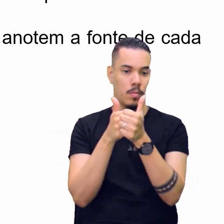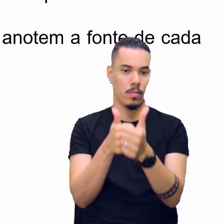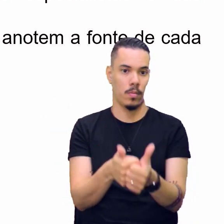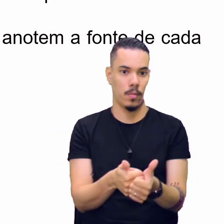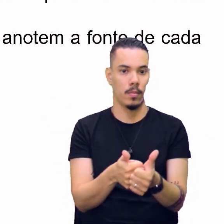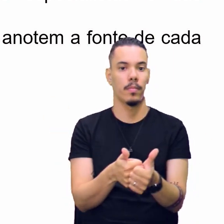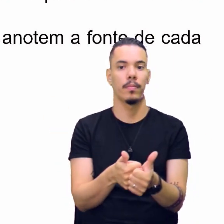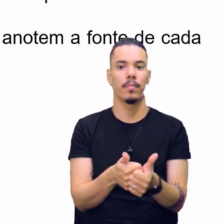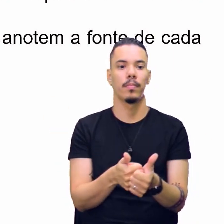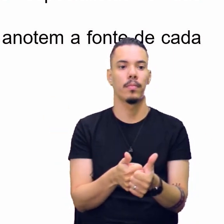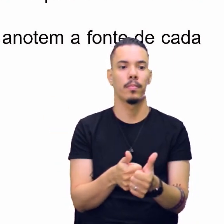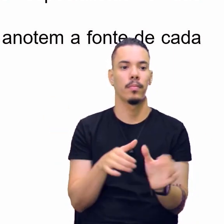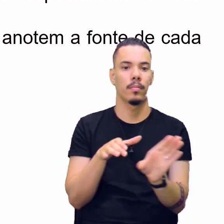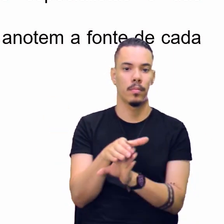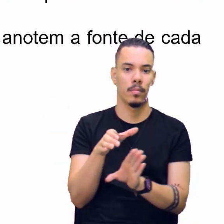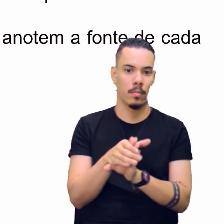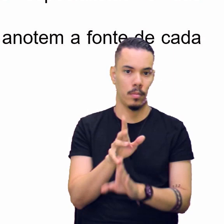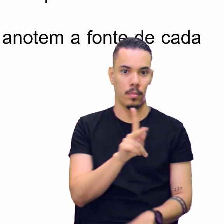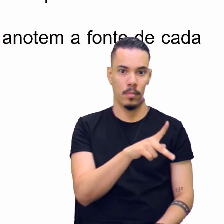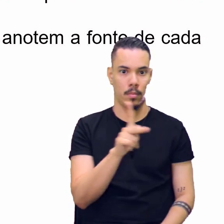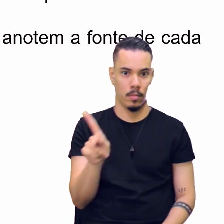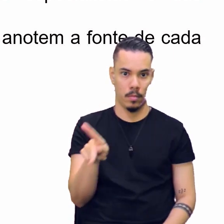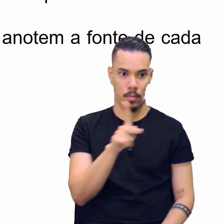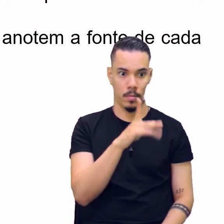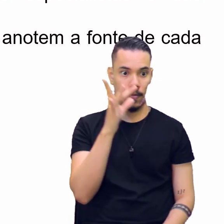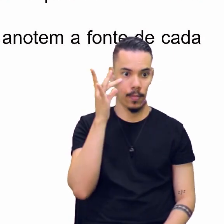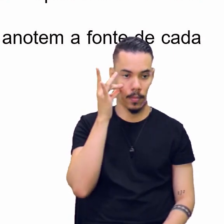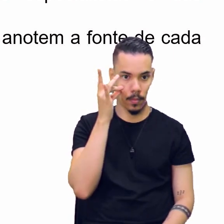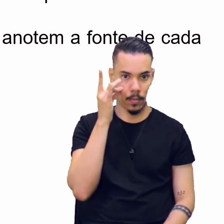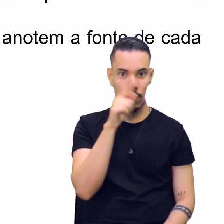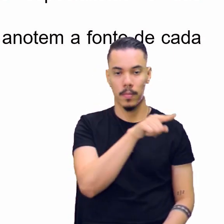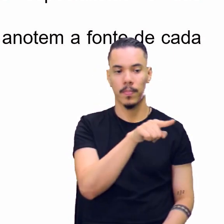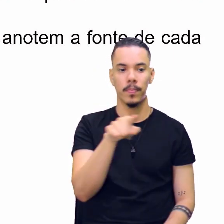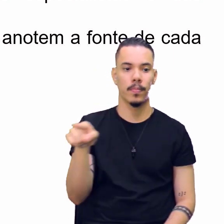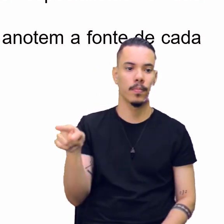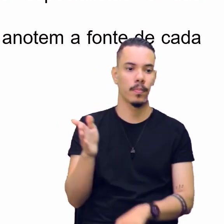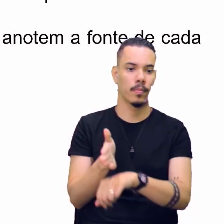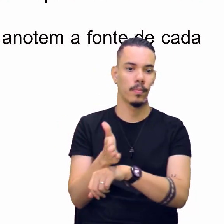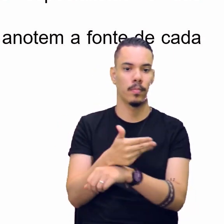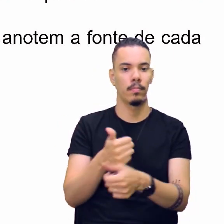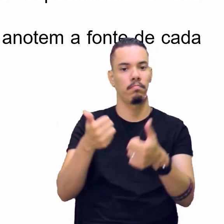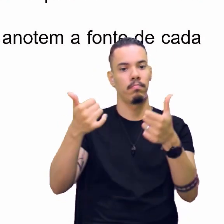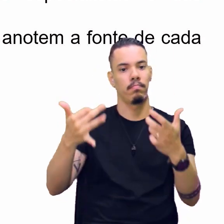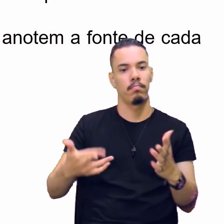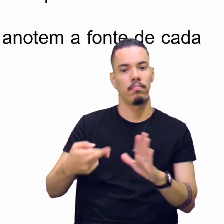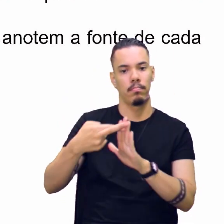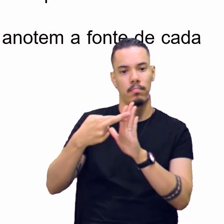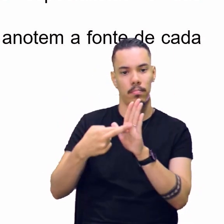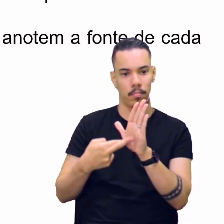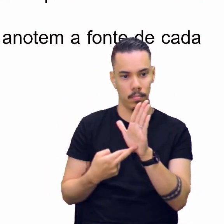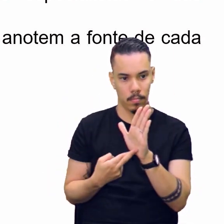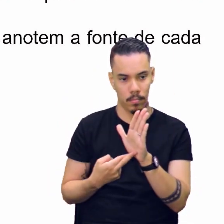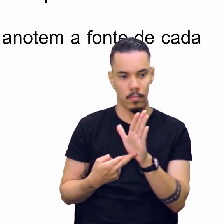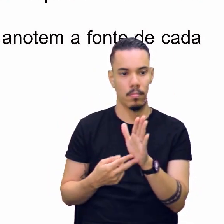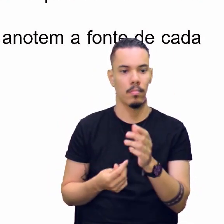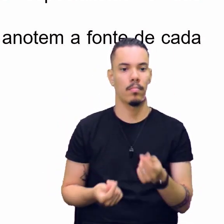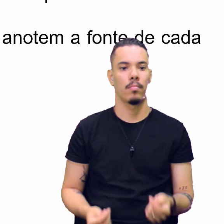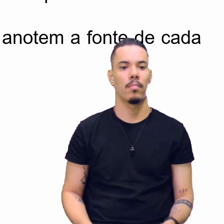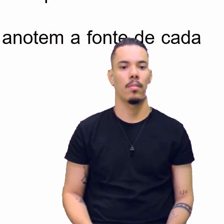do professor presencial. Aí definam previamente algumas regras do debate com